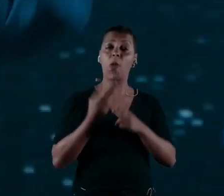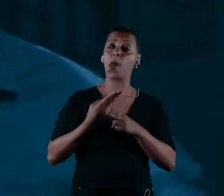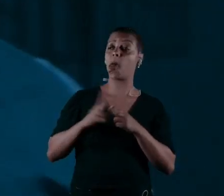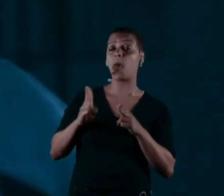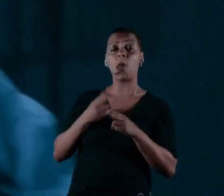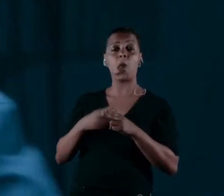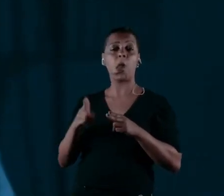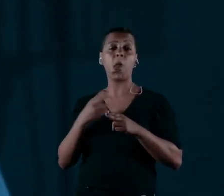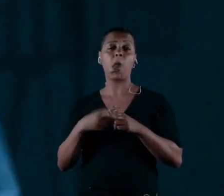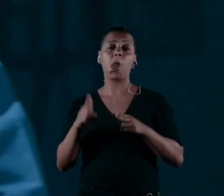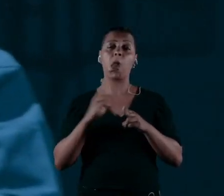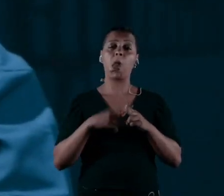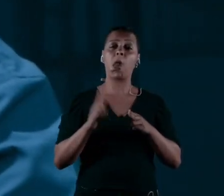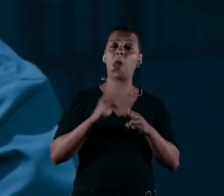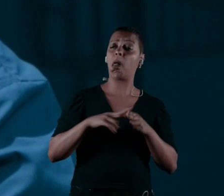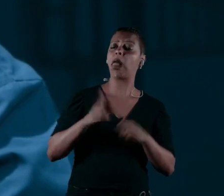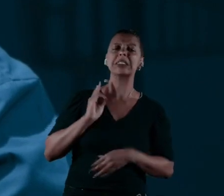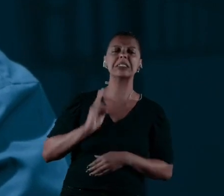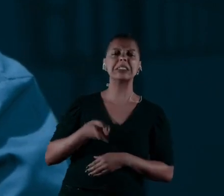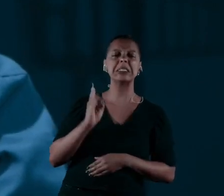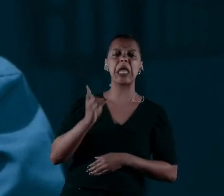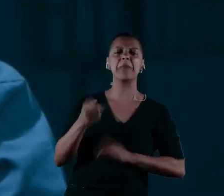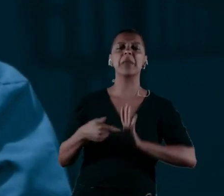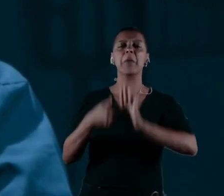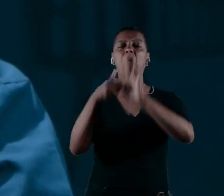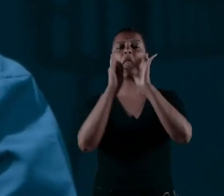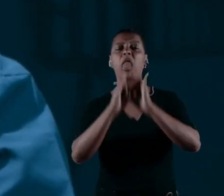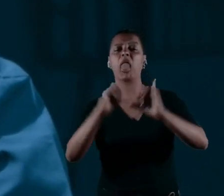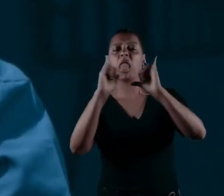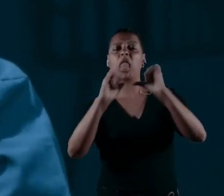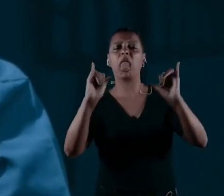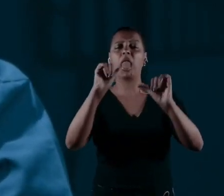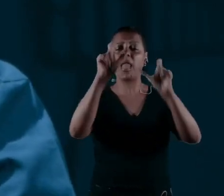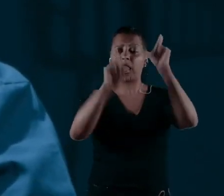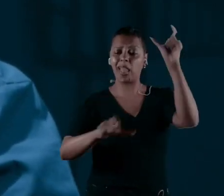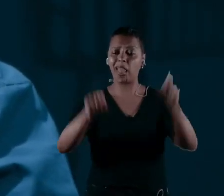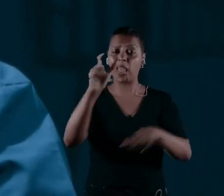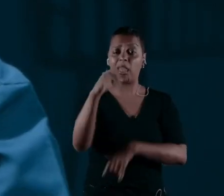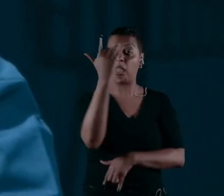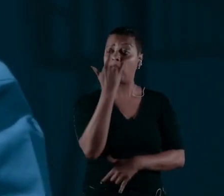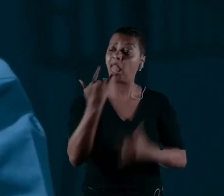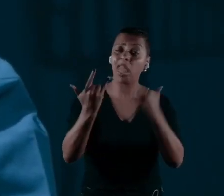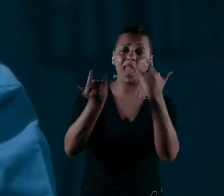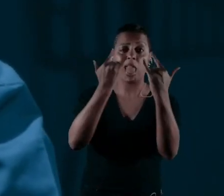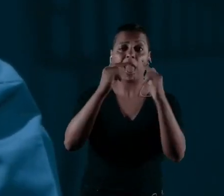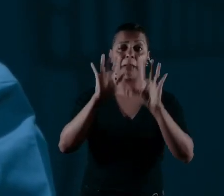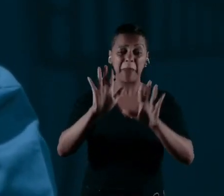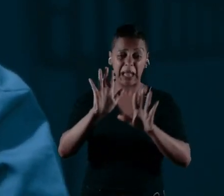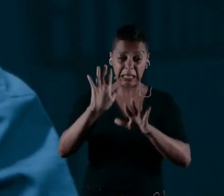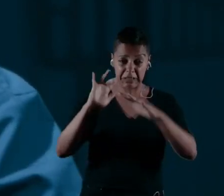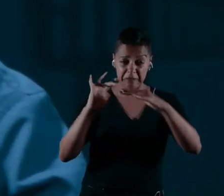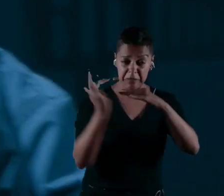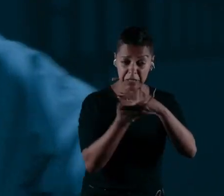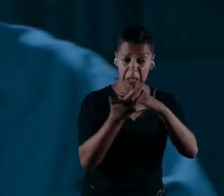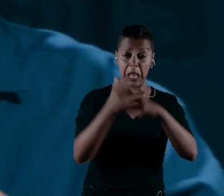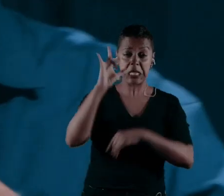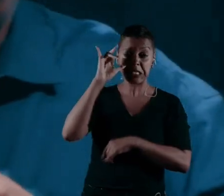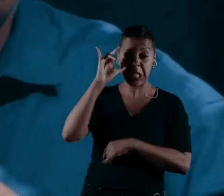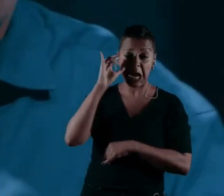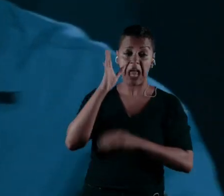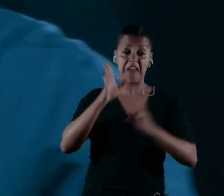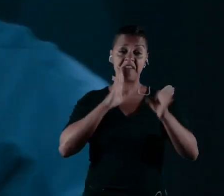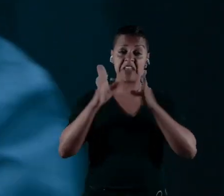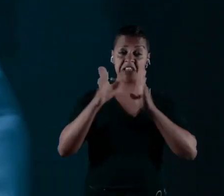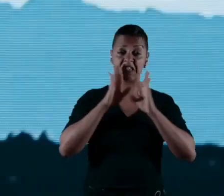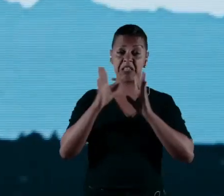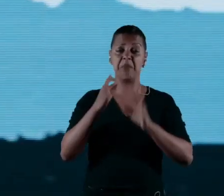sempre no melhor momento, mas as pessoas não são aquilo que elas mostram no Instagram, no Facebook ou